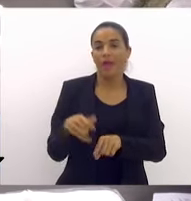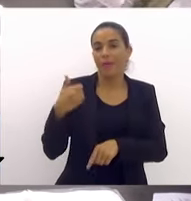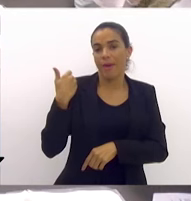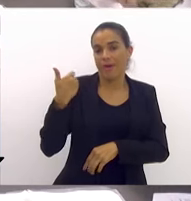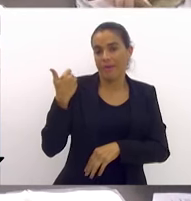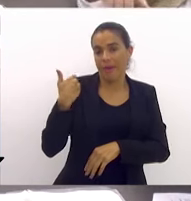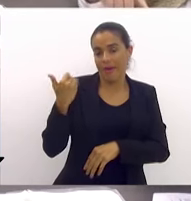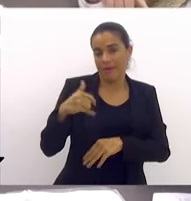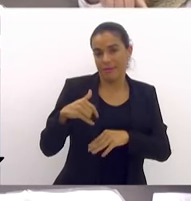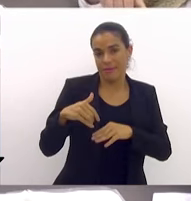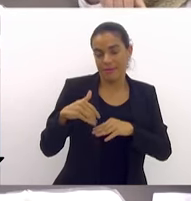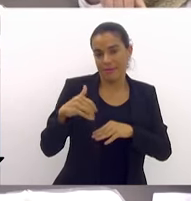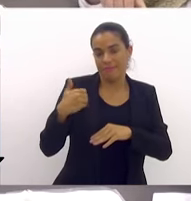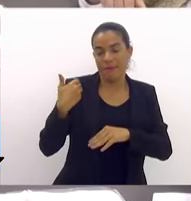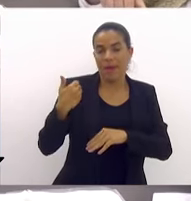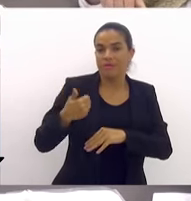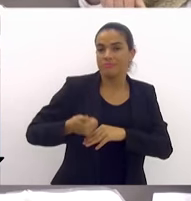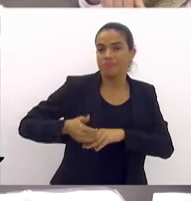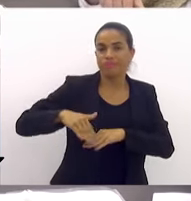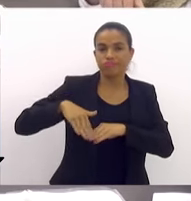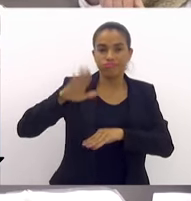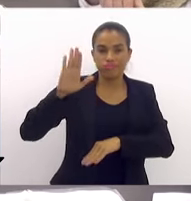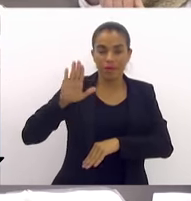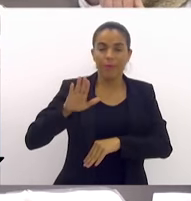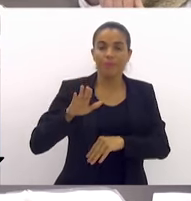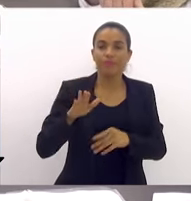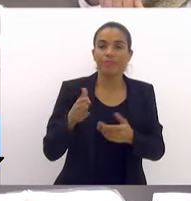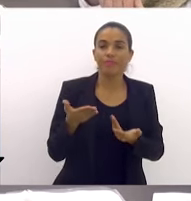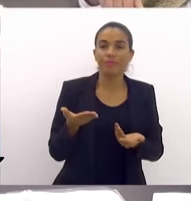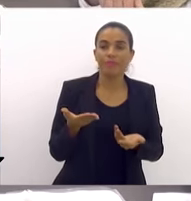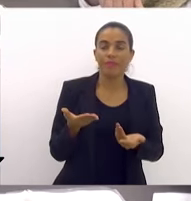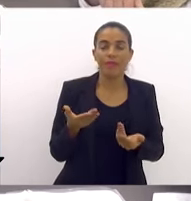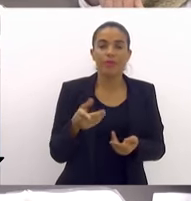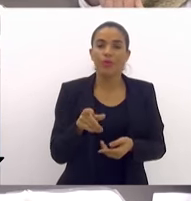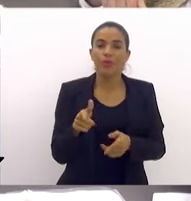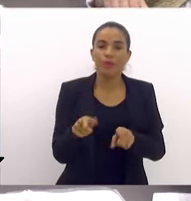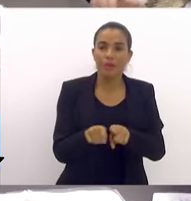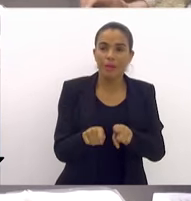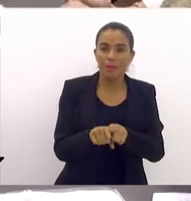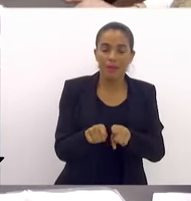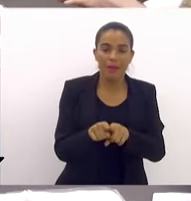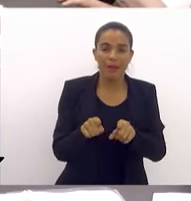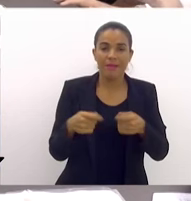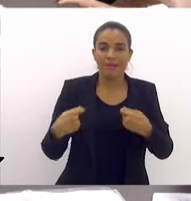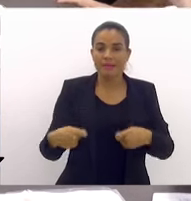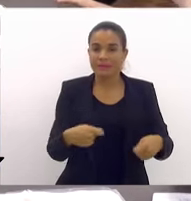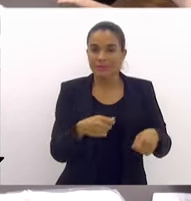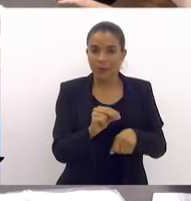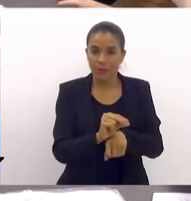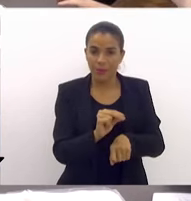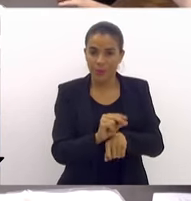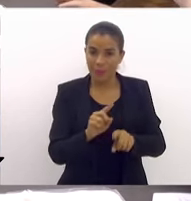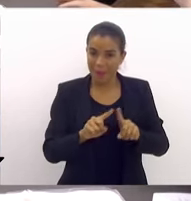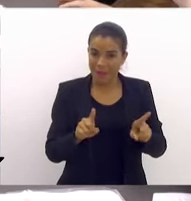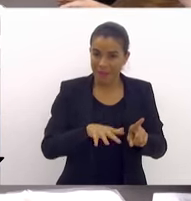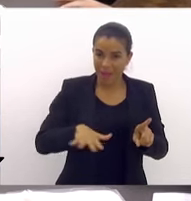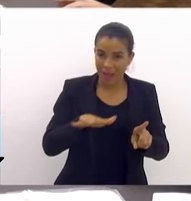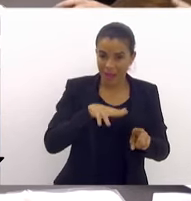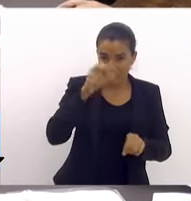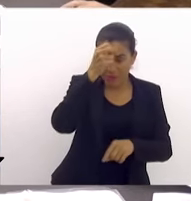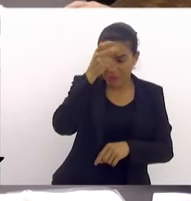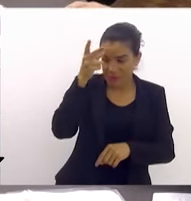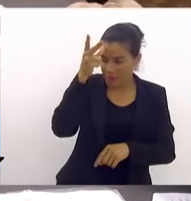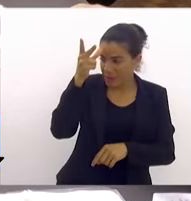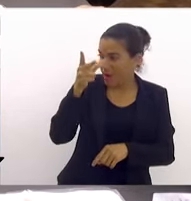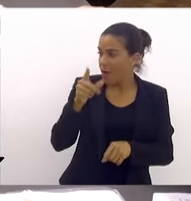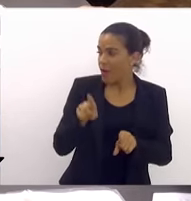maior, o que não dispensa a necessidade do não exime a necessidade do cuidador. Mas na questão municipal, com as crianças... O que